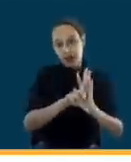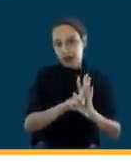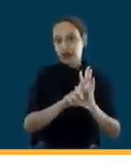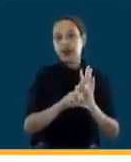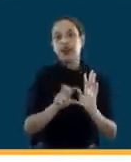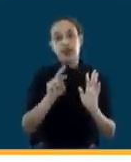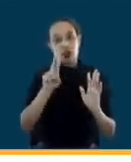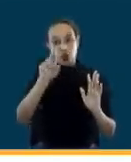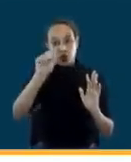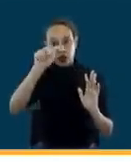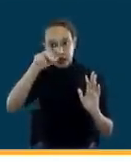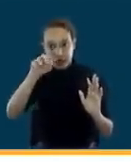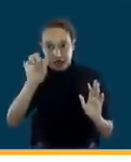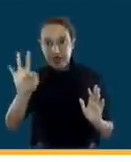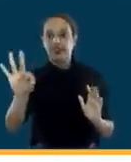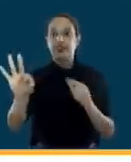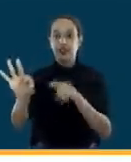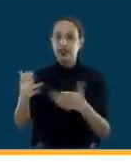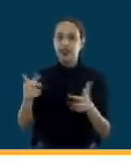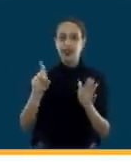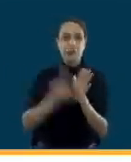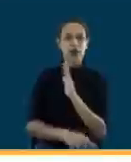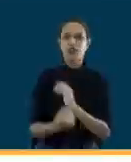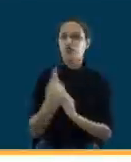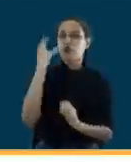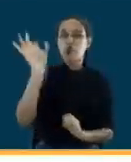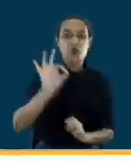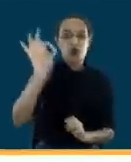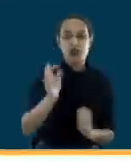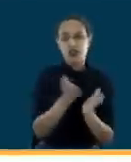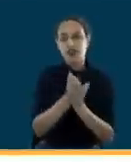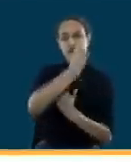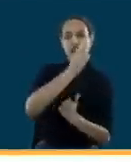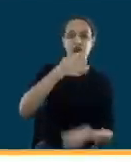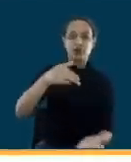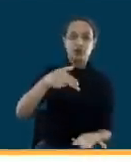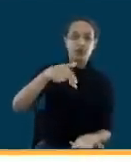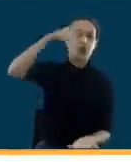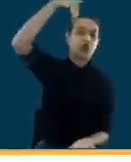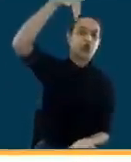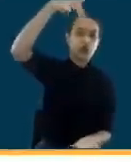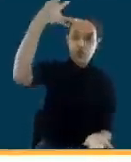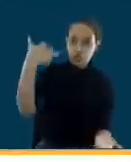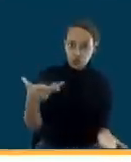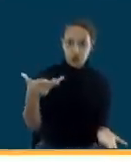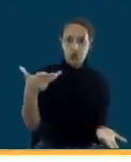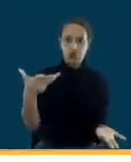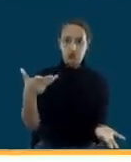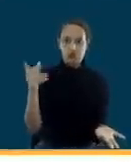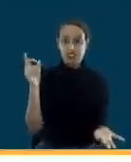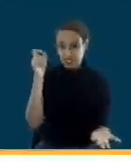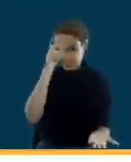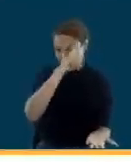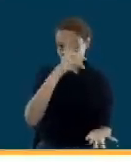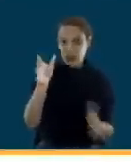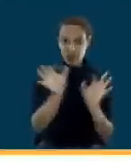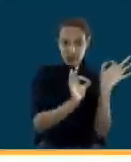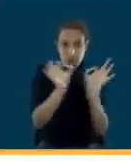excludente. Menos de 1% da Lei Rouanet chega na região norte, por exemplo, porque nós temos uma baixíssima capacidade de elaboração de